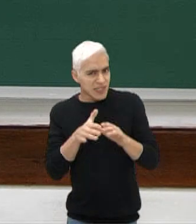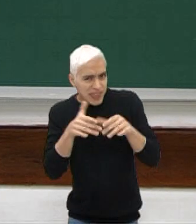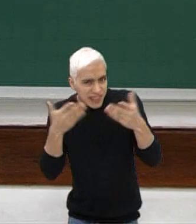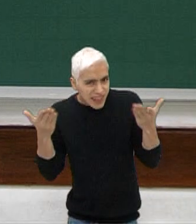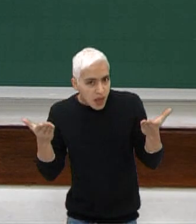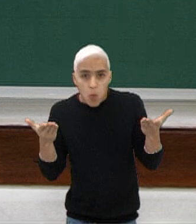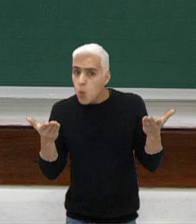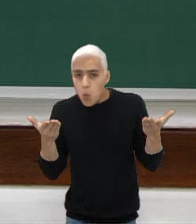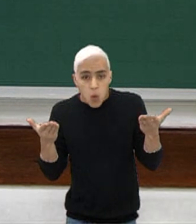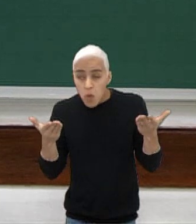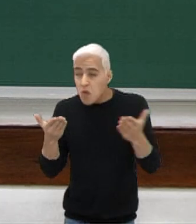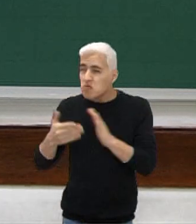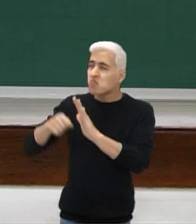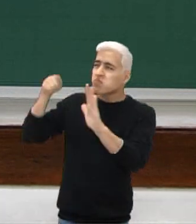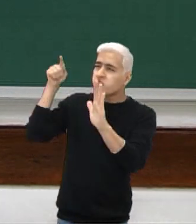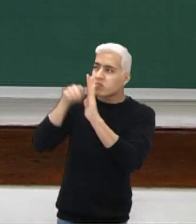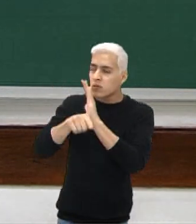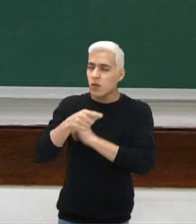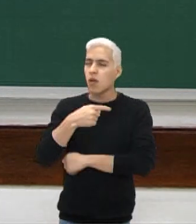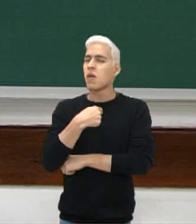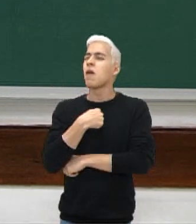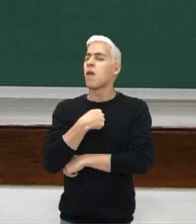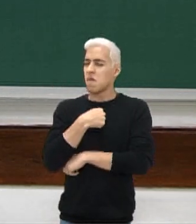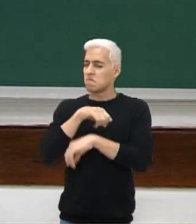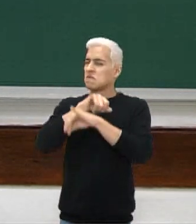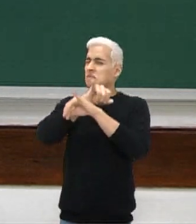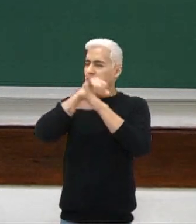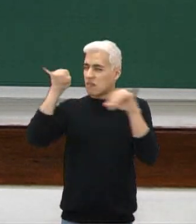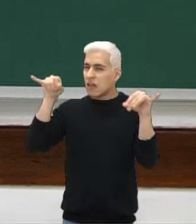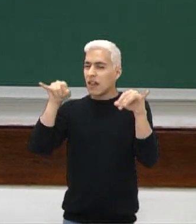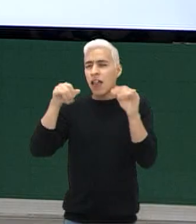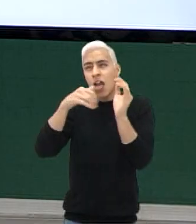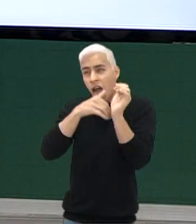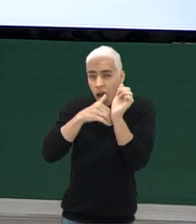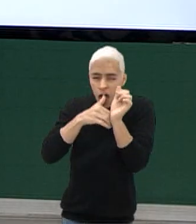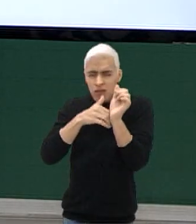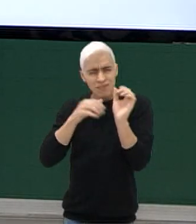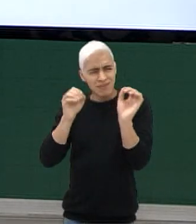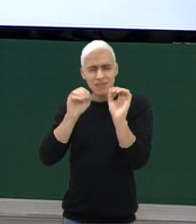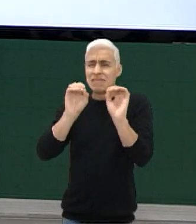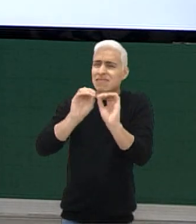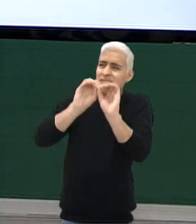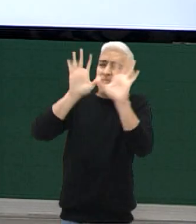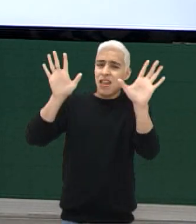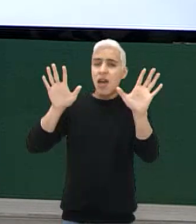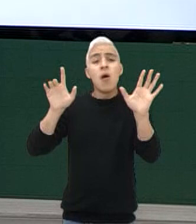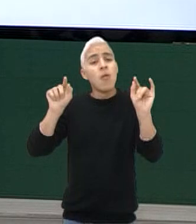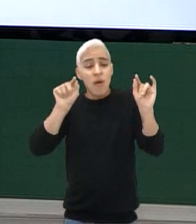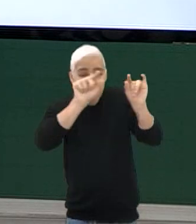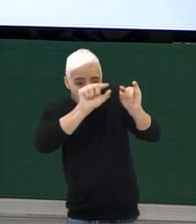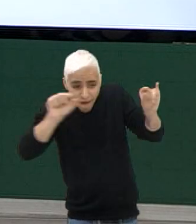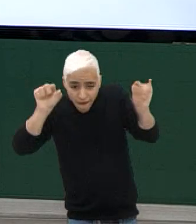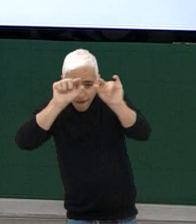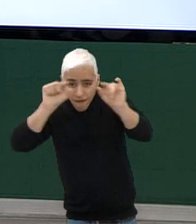Então, nessa questão, confesso para vocês, não teve segredo, né? Acabamos de ver que se trata de uma